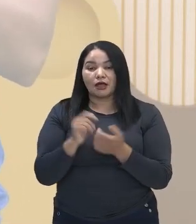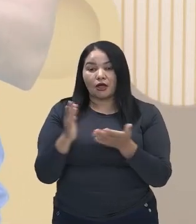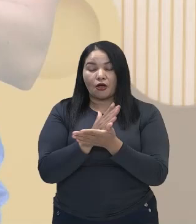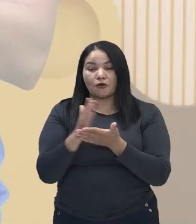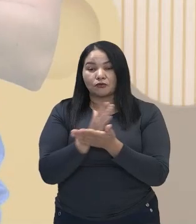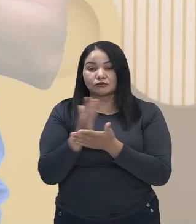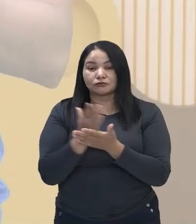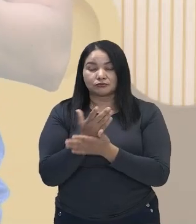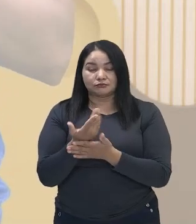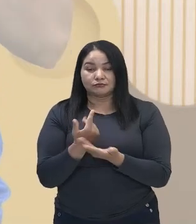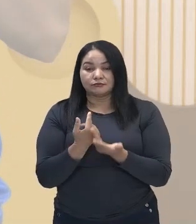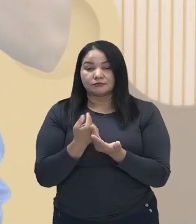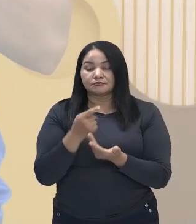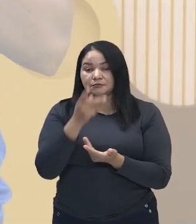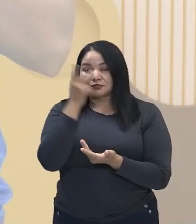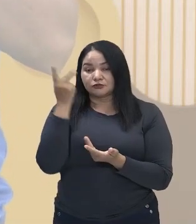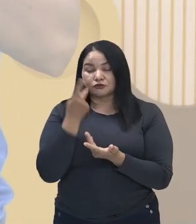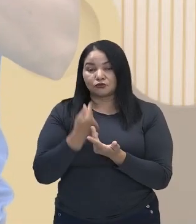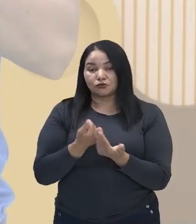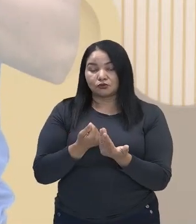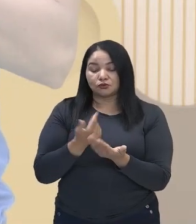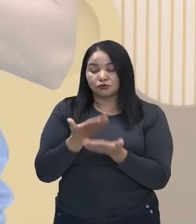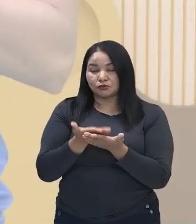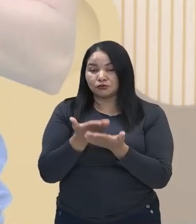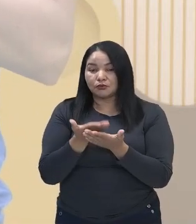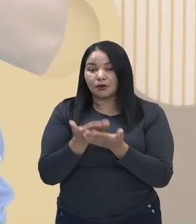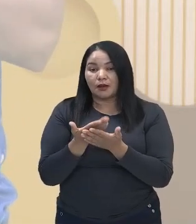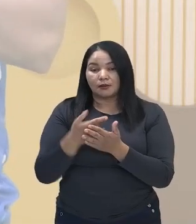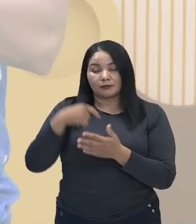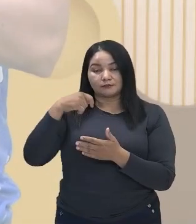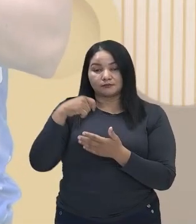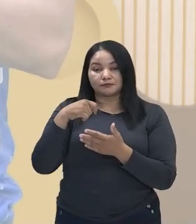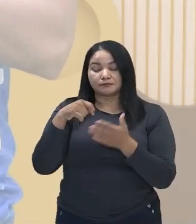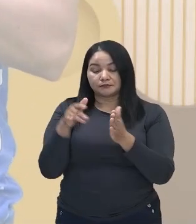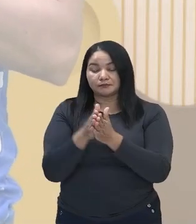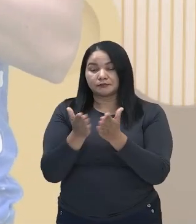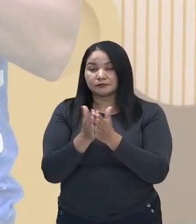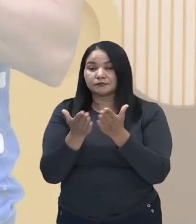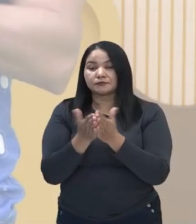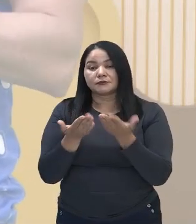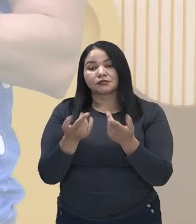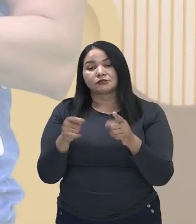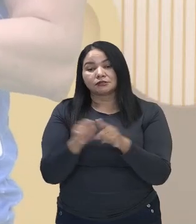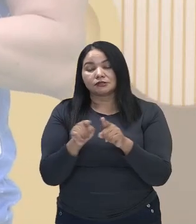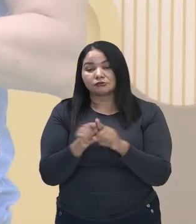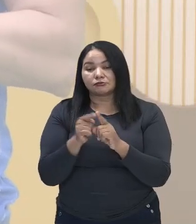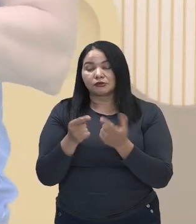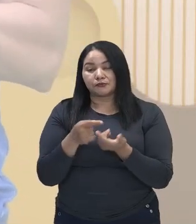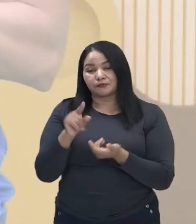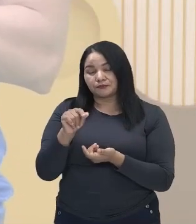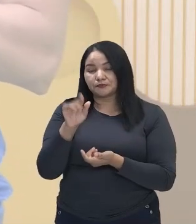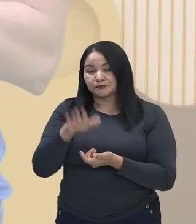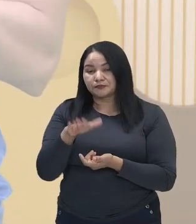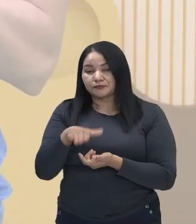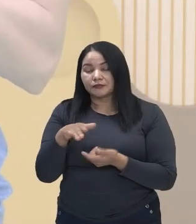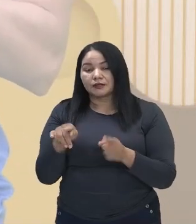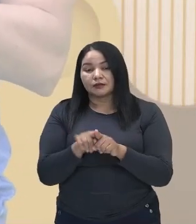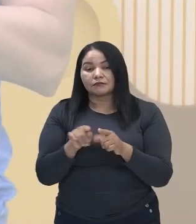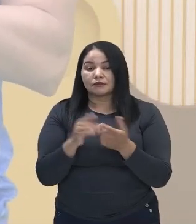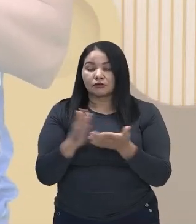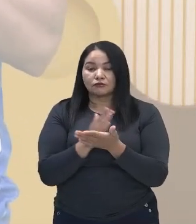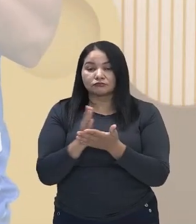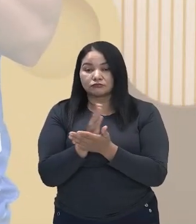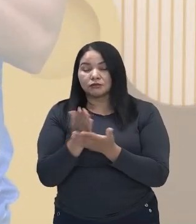estudantes de baixa renda. Então, para essa galera, é muito importante programas como esse, como o ProUni, tá? Promove ali a inclusão